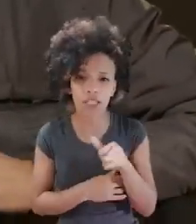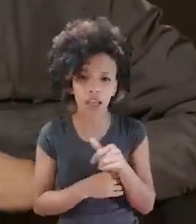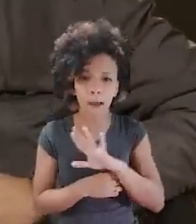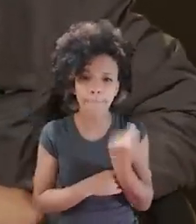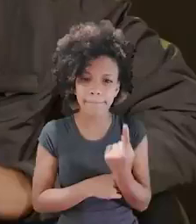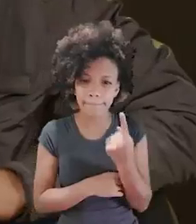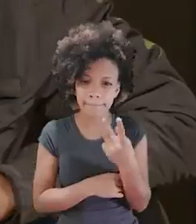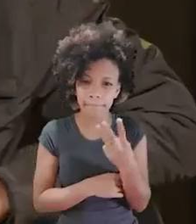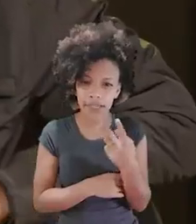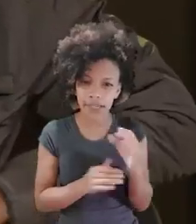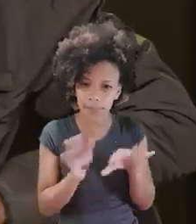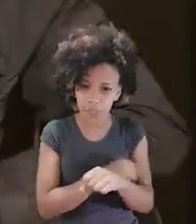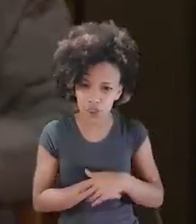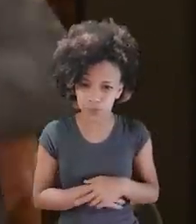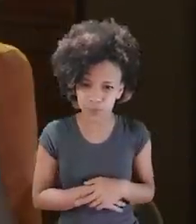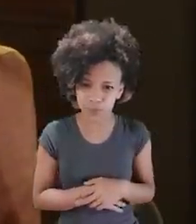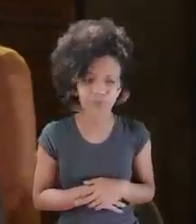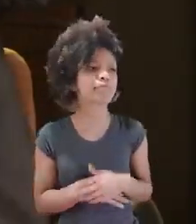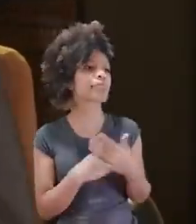matou 13 matou 13 aí deu